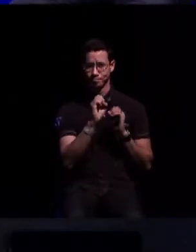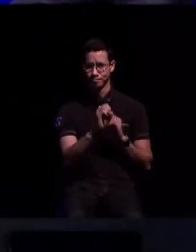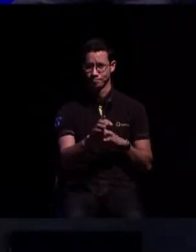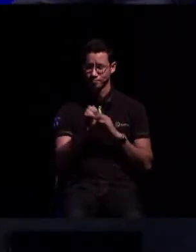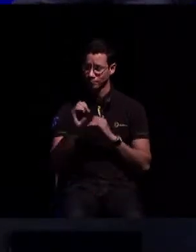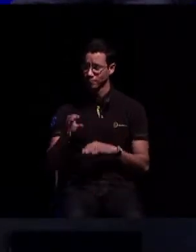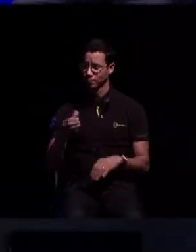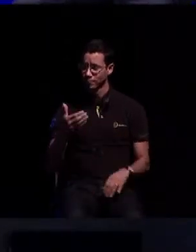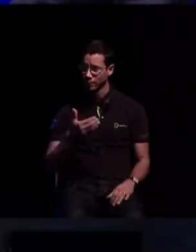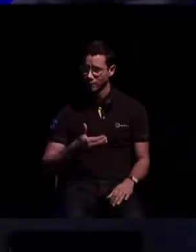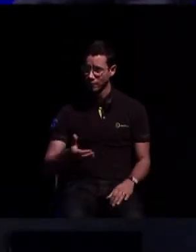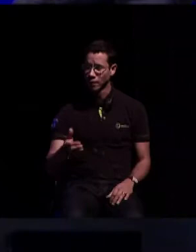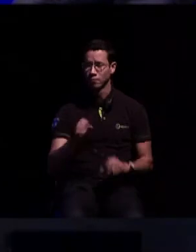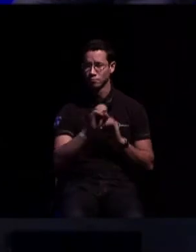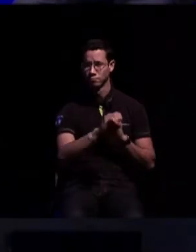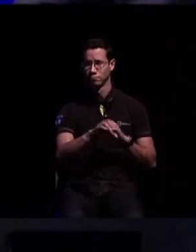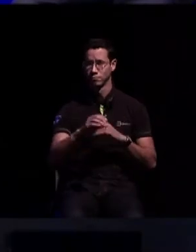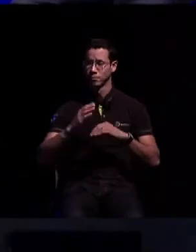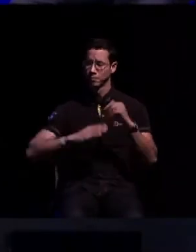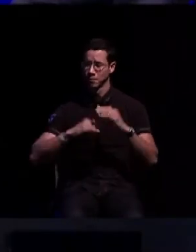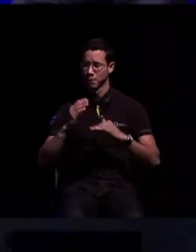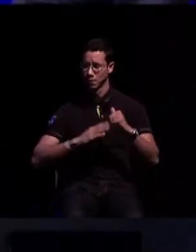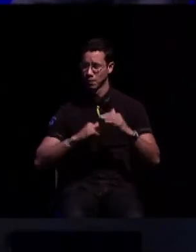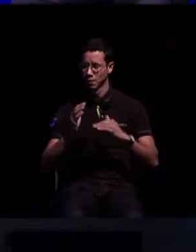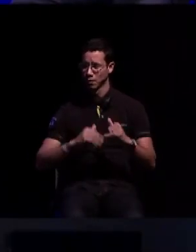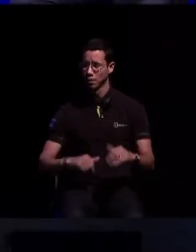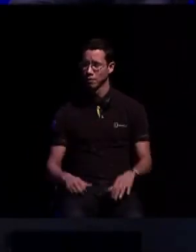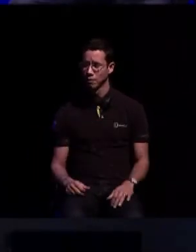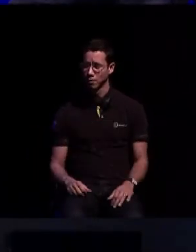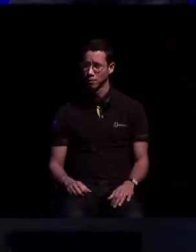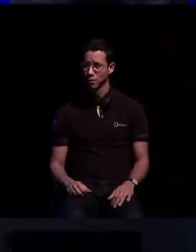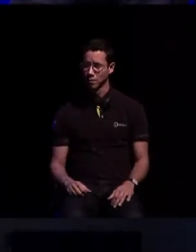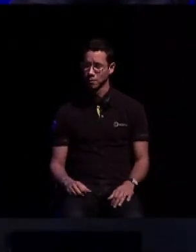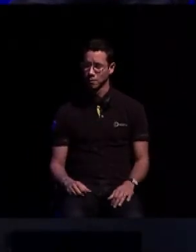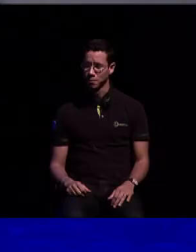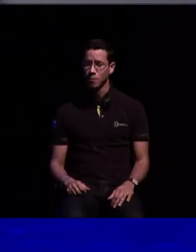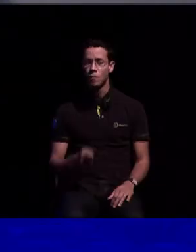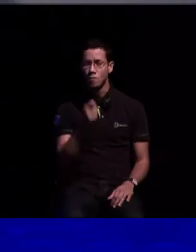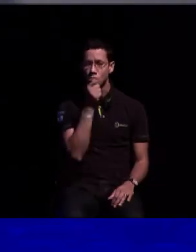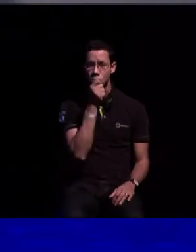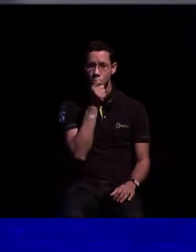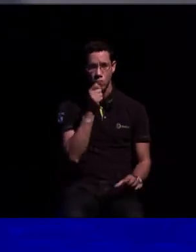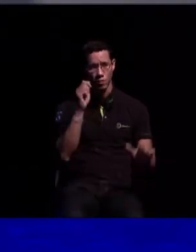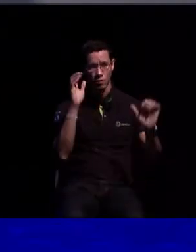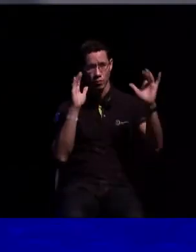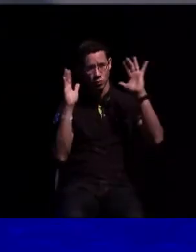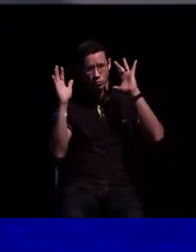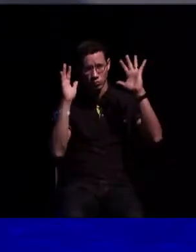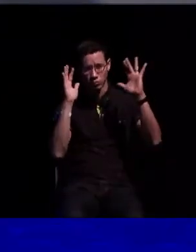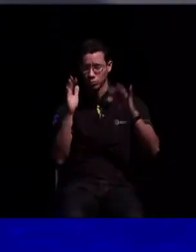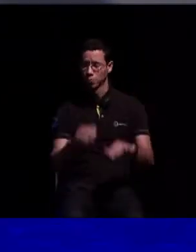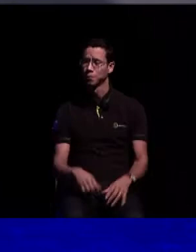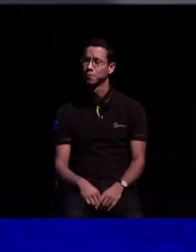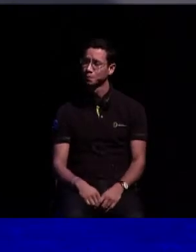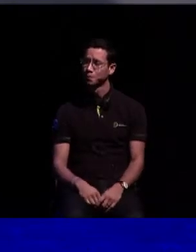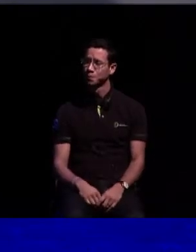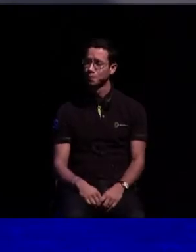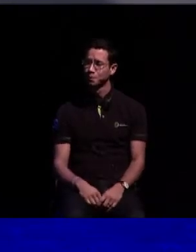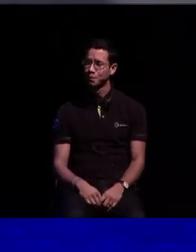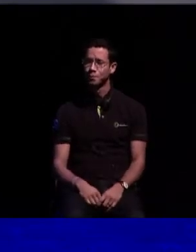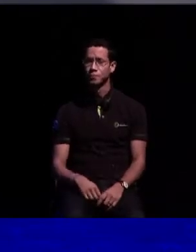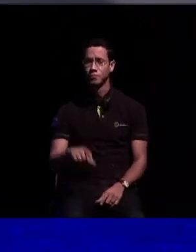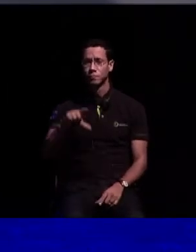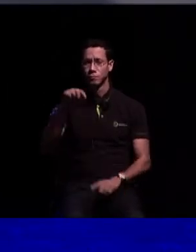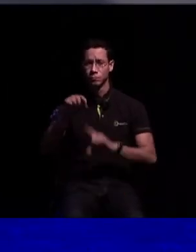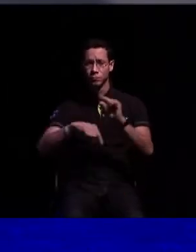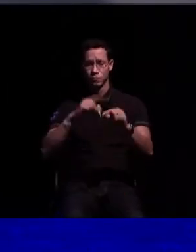operar na prática, no nível pragmático, nunca refletido, né? Sobre essas escolhas